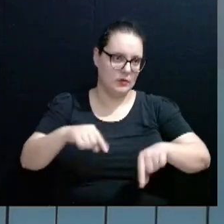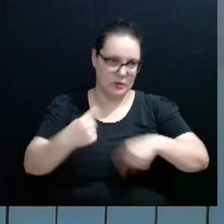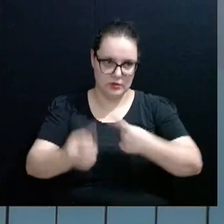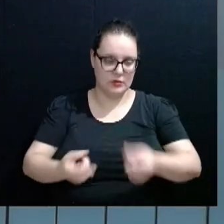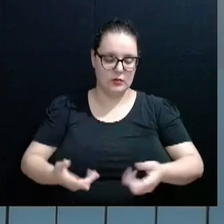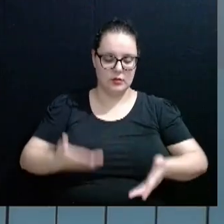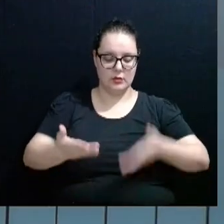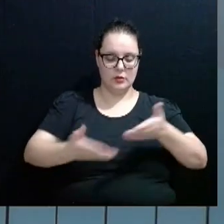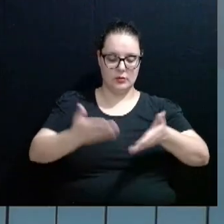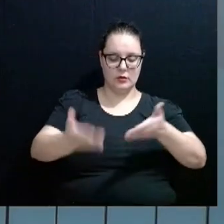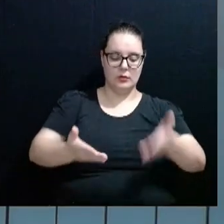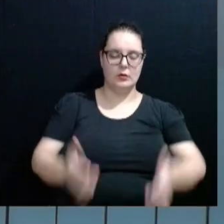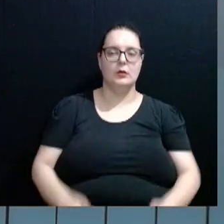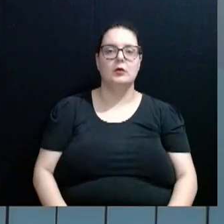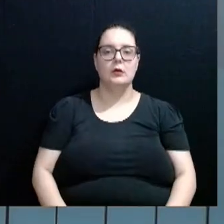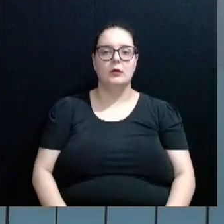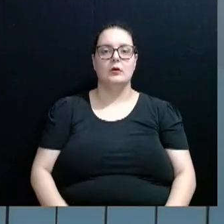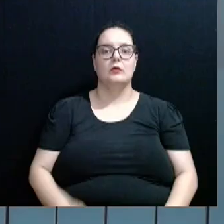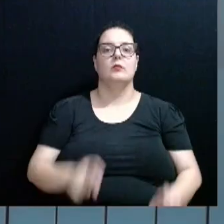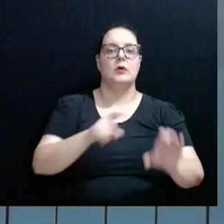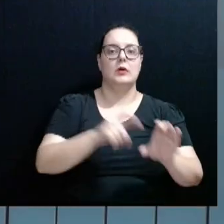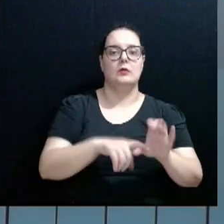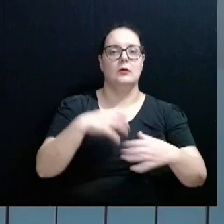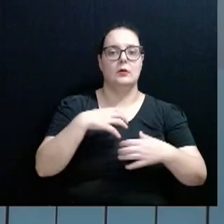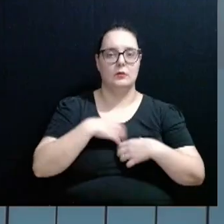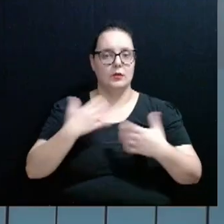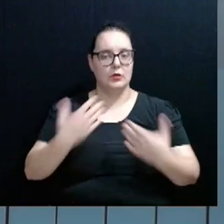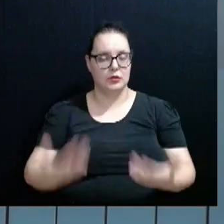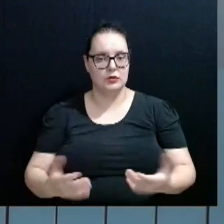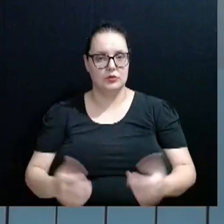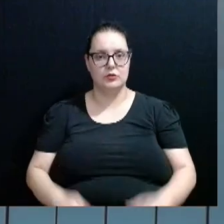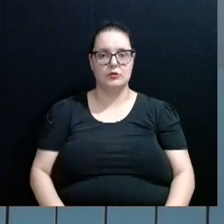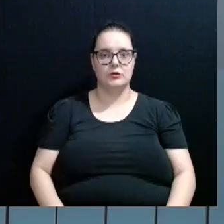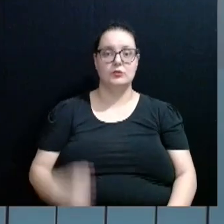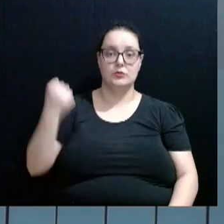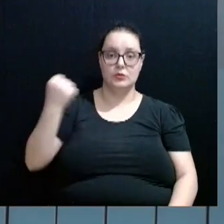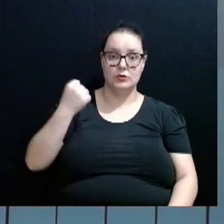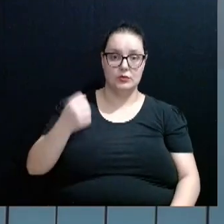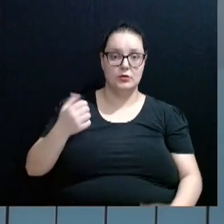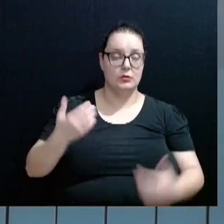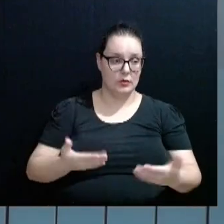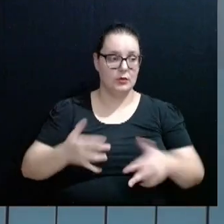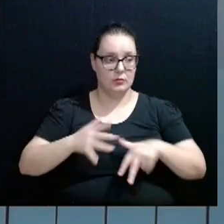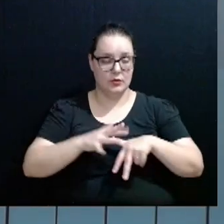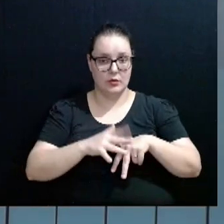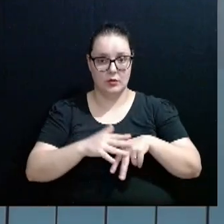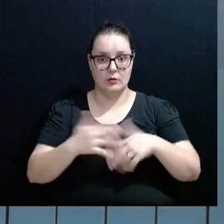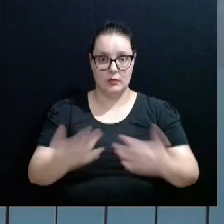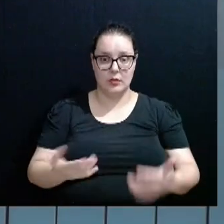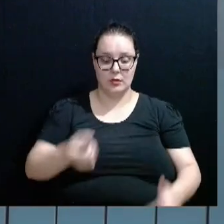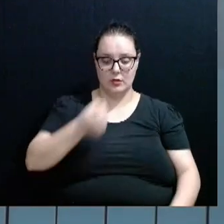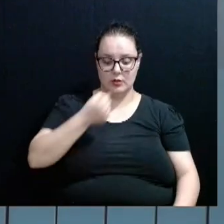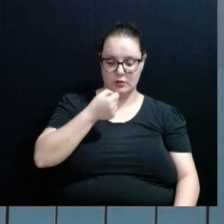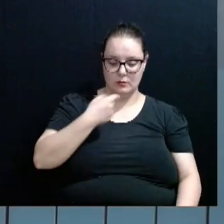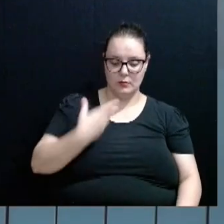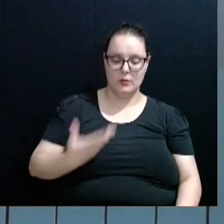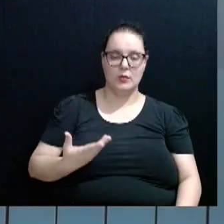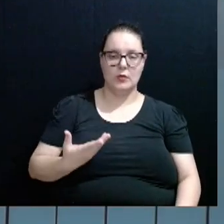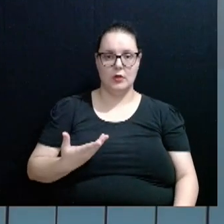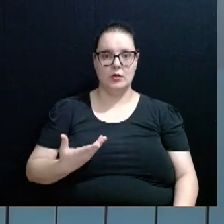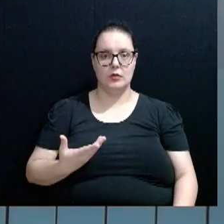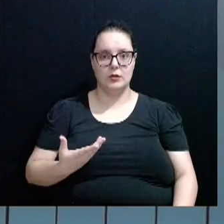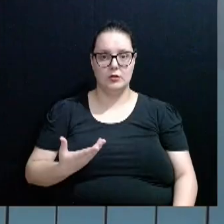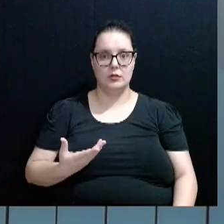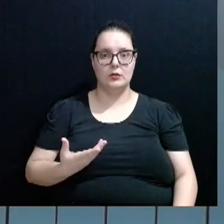vai depender do estado mesmo, né, de gravidade que está esse paciente, da medicação que ele acabou